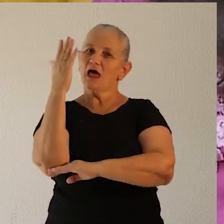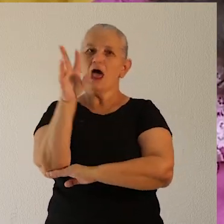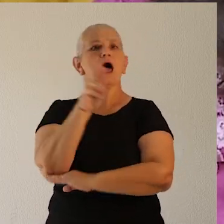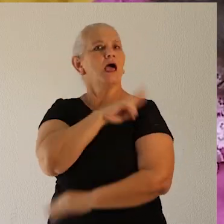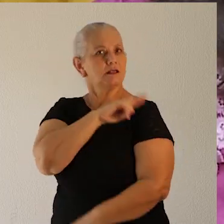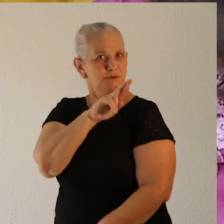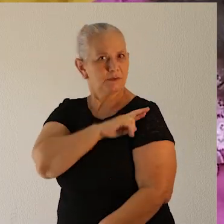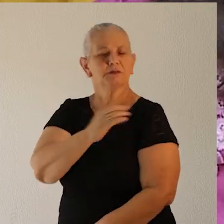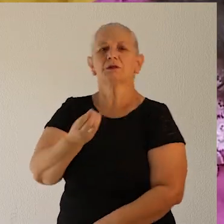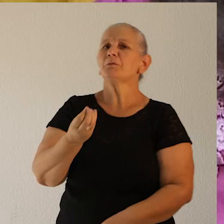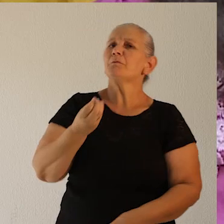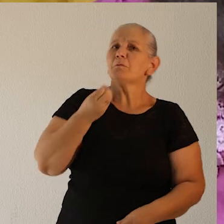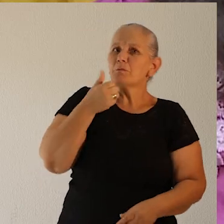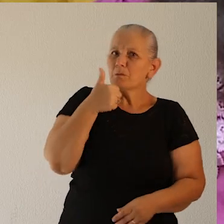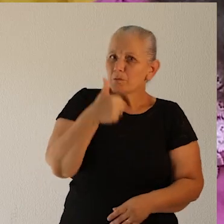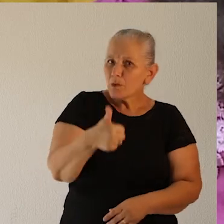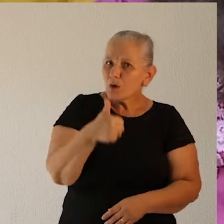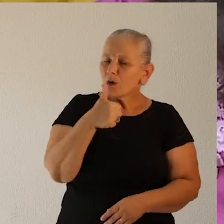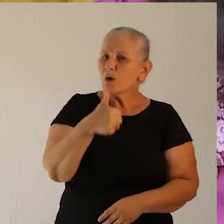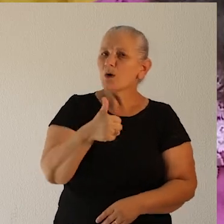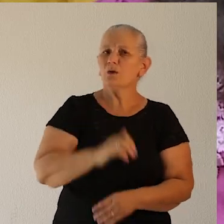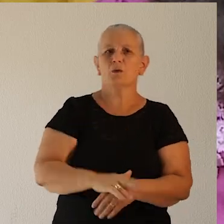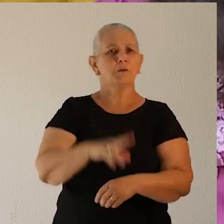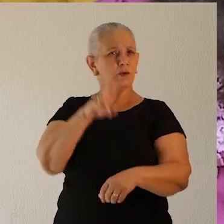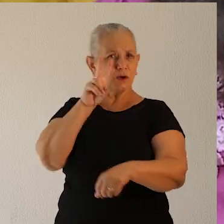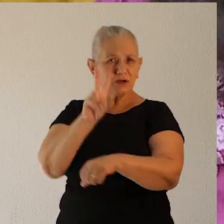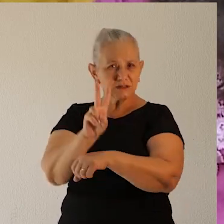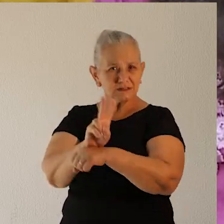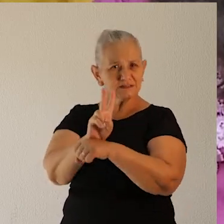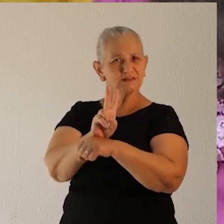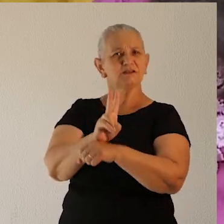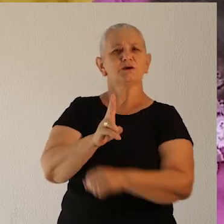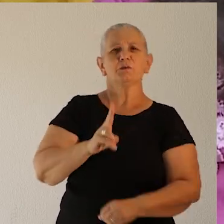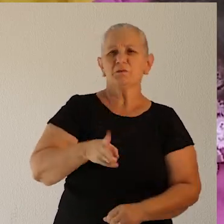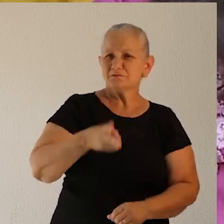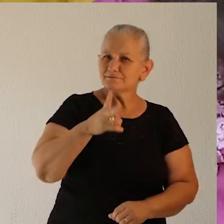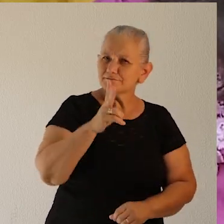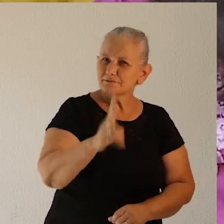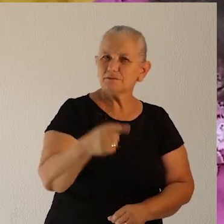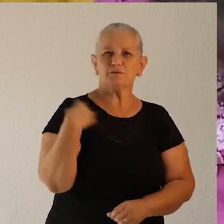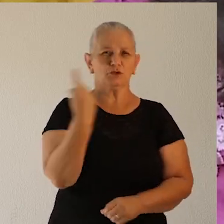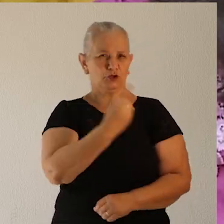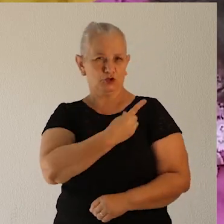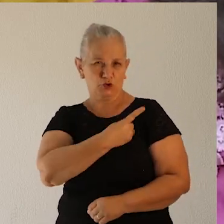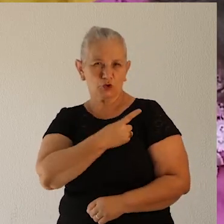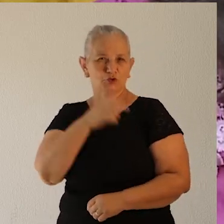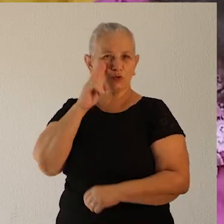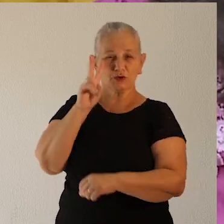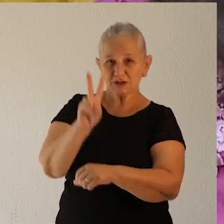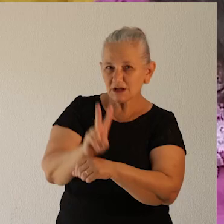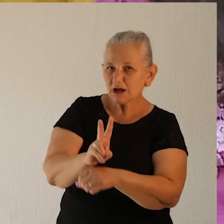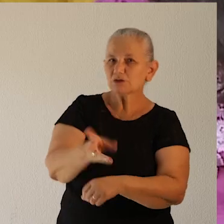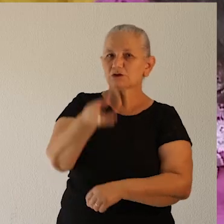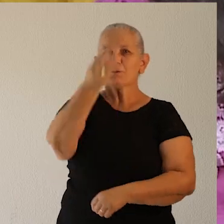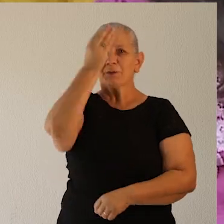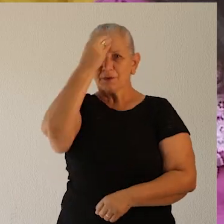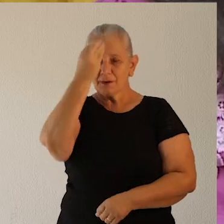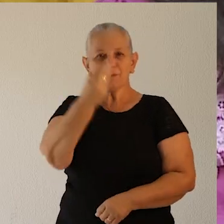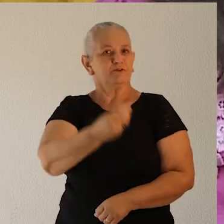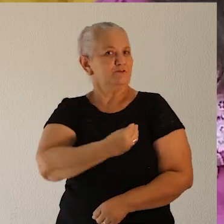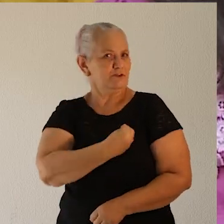Respeito é bom, se há respeito há proteção. Quanto mais cuidamos, mais aprendemos a viver